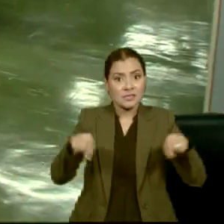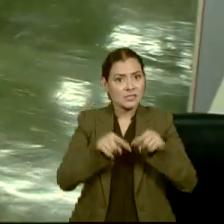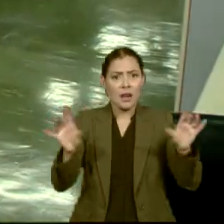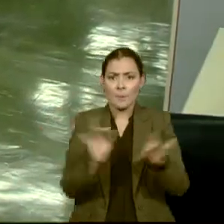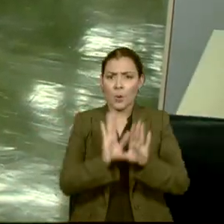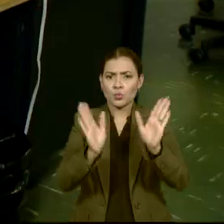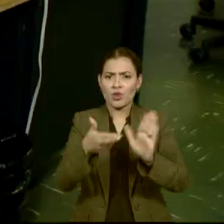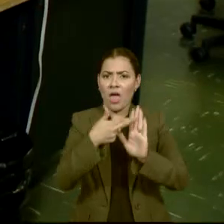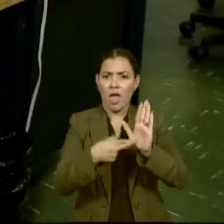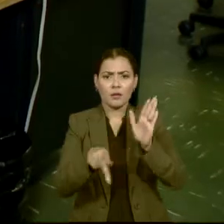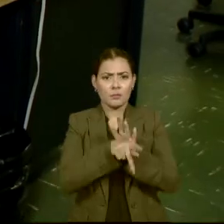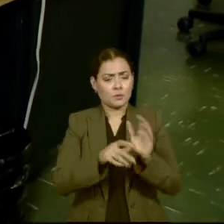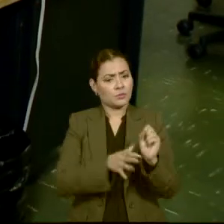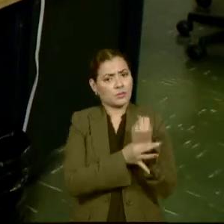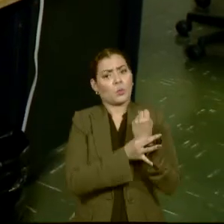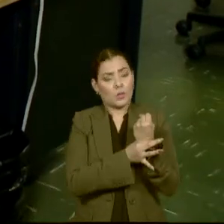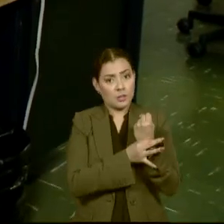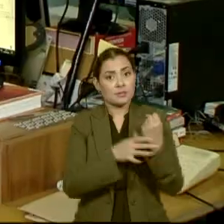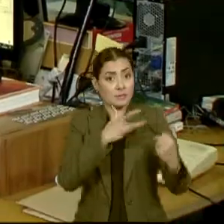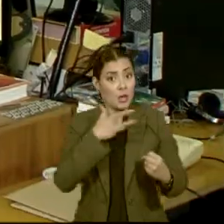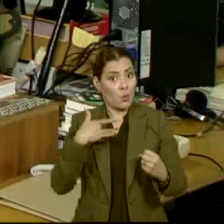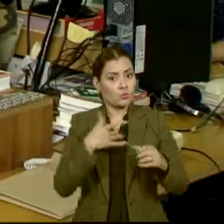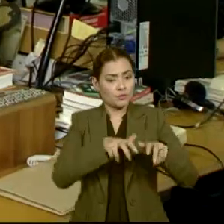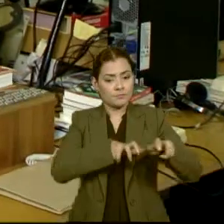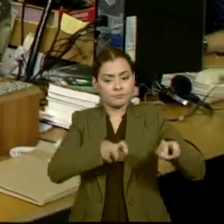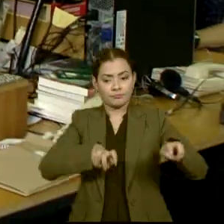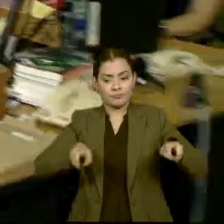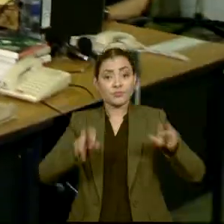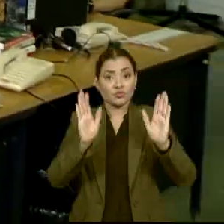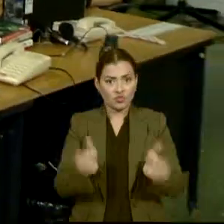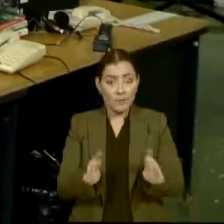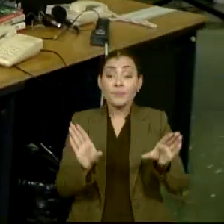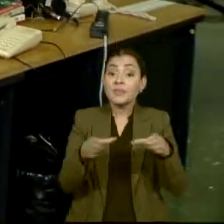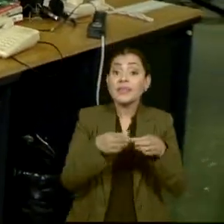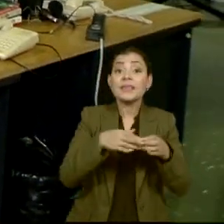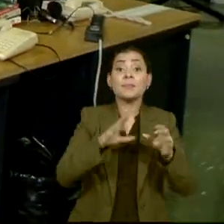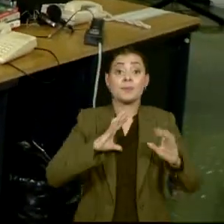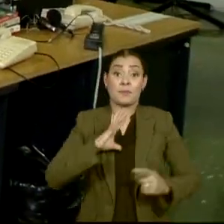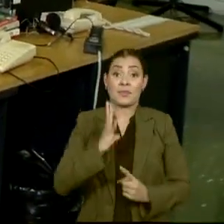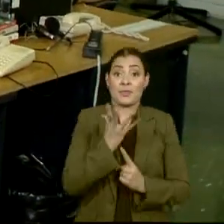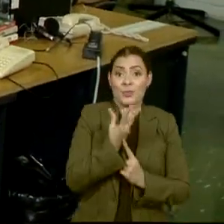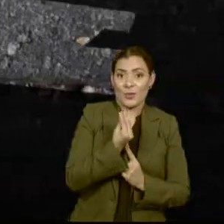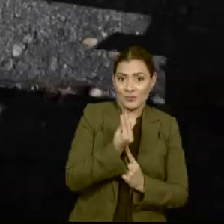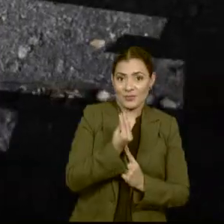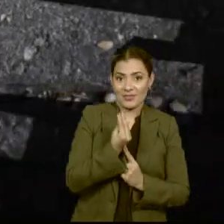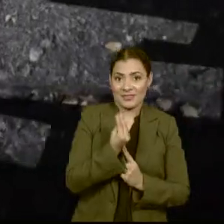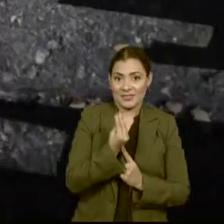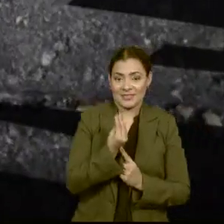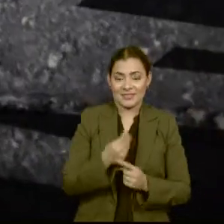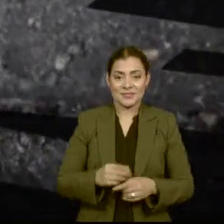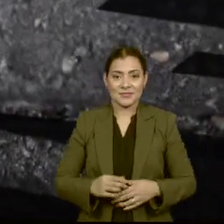todos os cuidados necessários. E aqui, parte da equipe do programa Metrópolis.